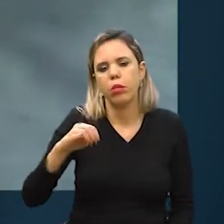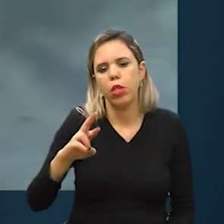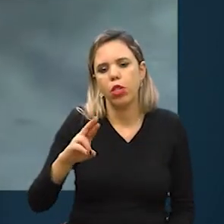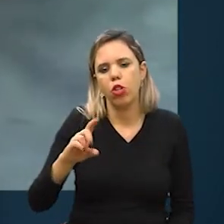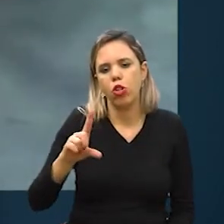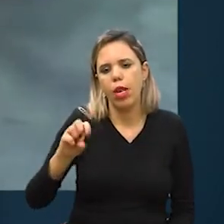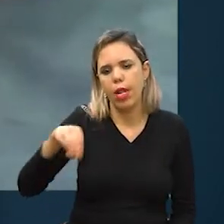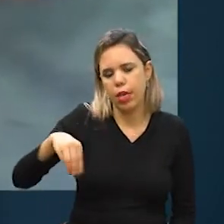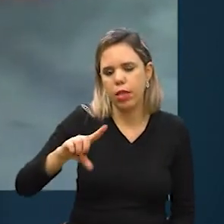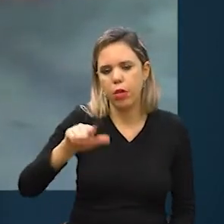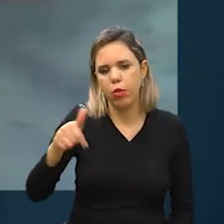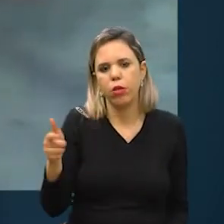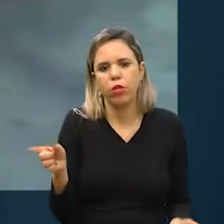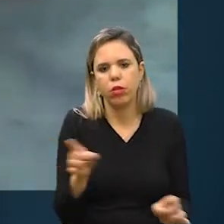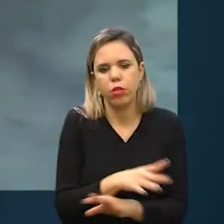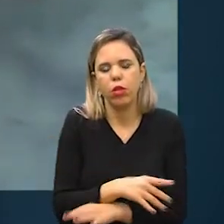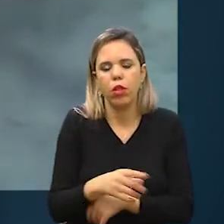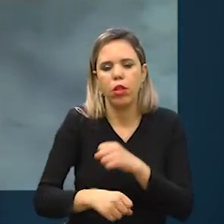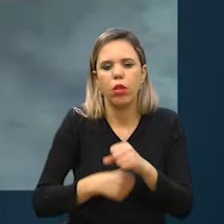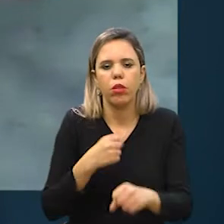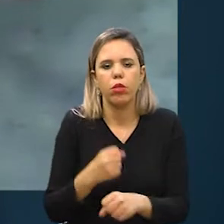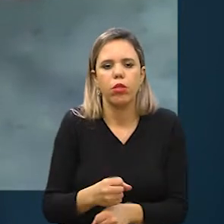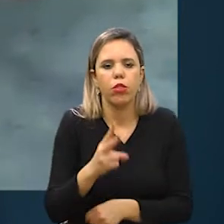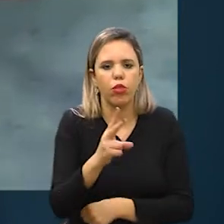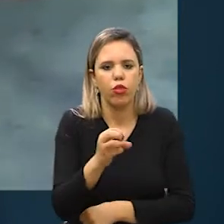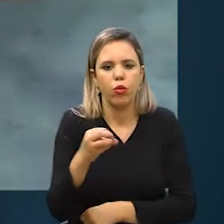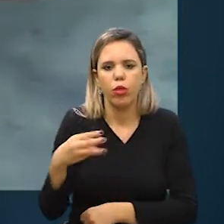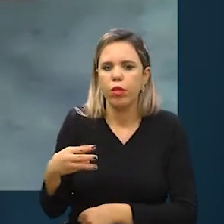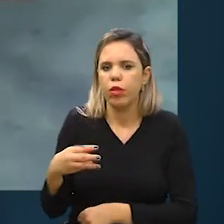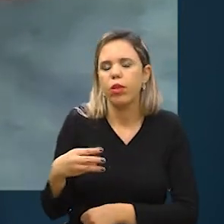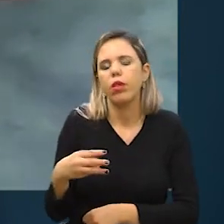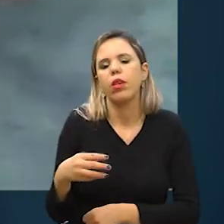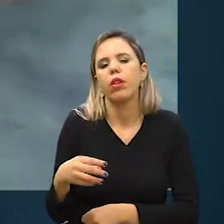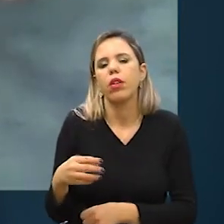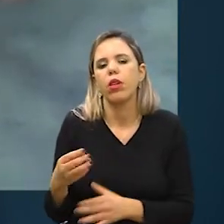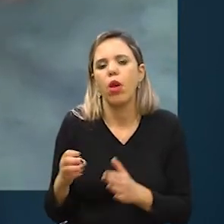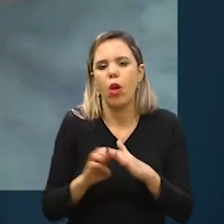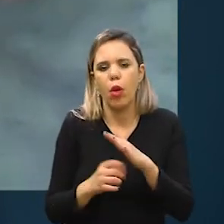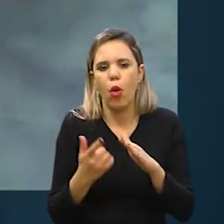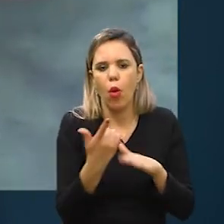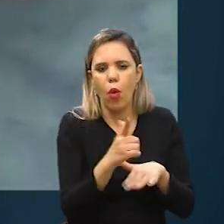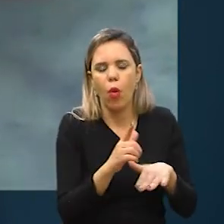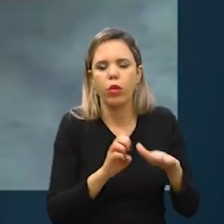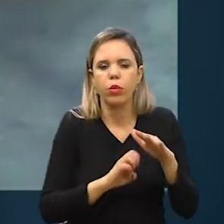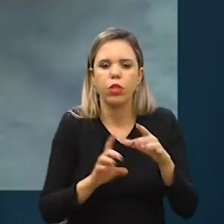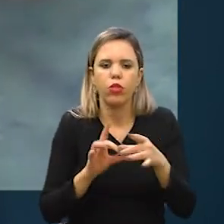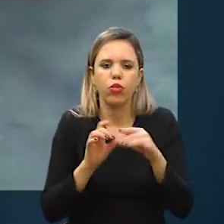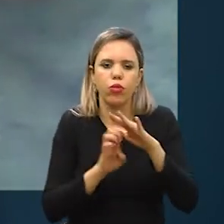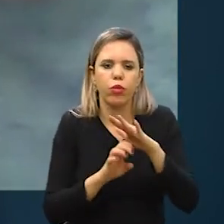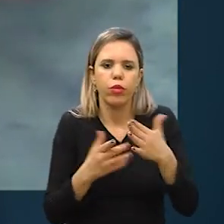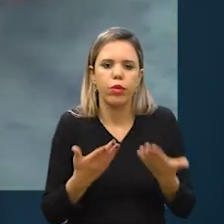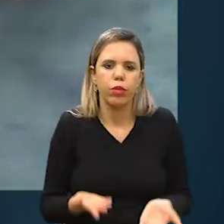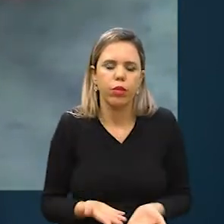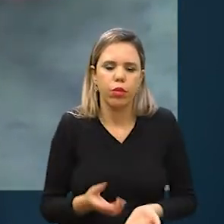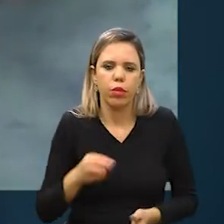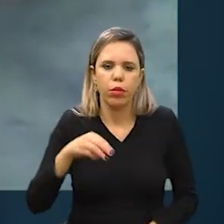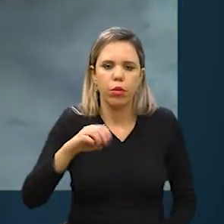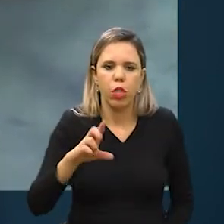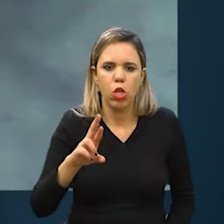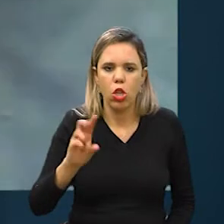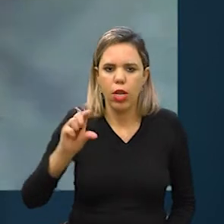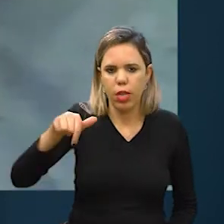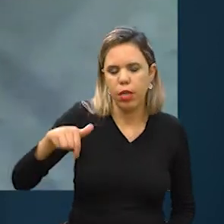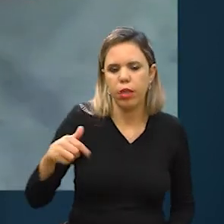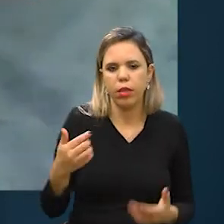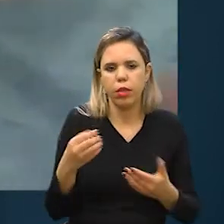e depois eu acabei, em 2003, montando mais uma franqueadora com um sócio da